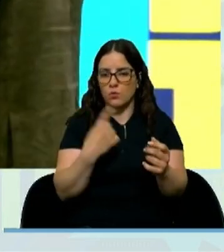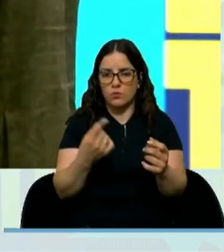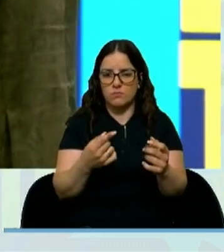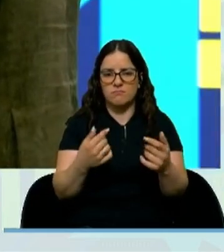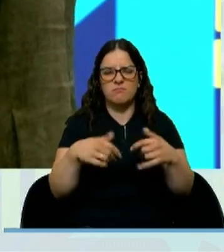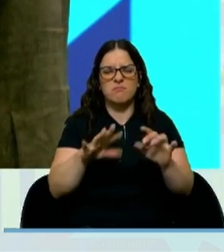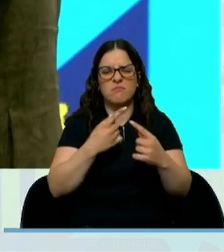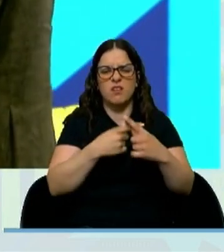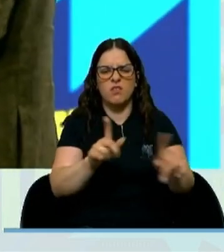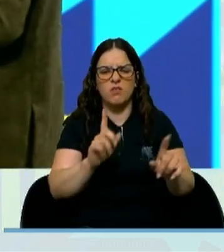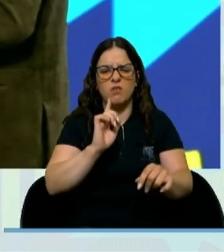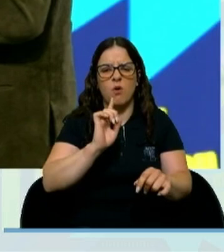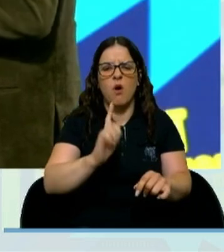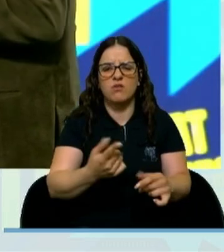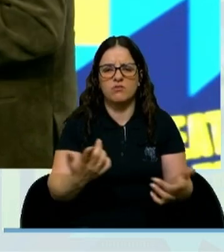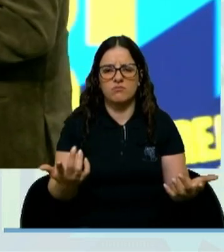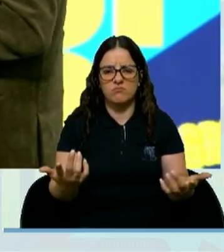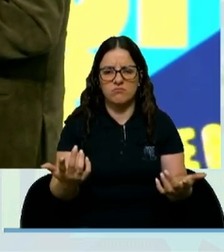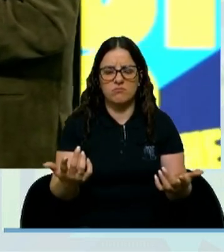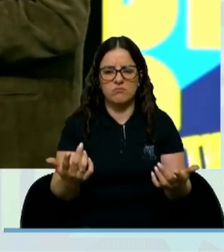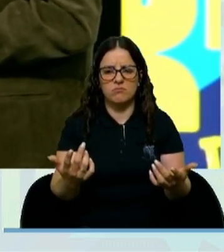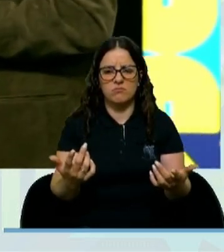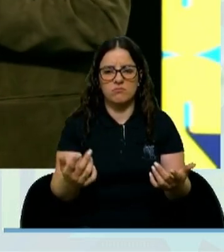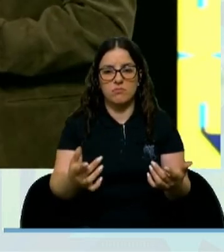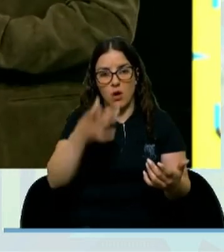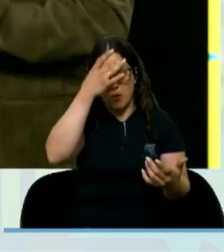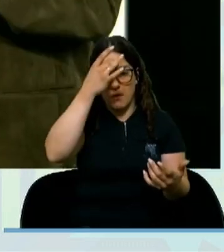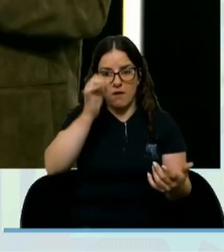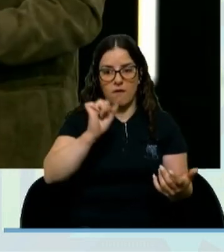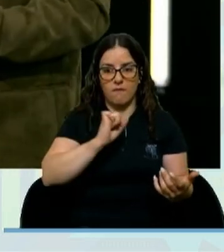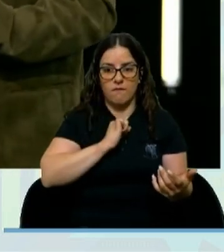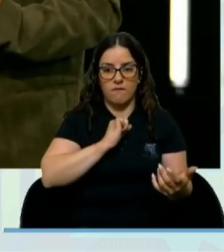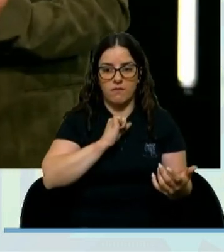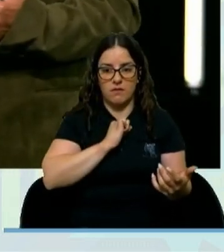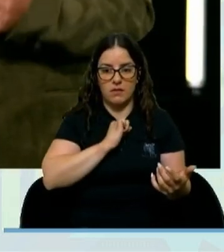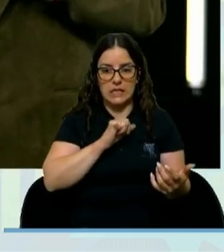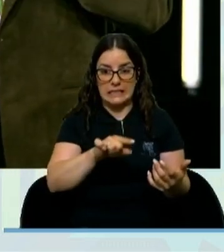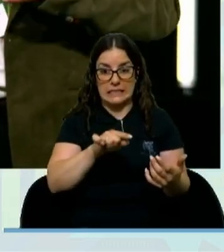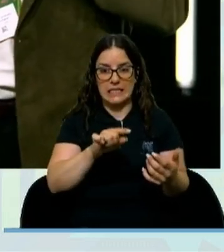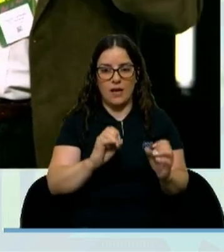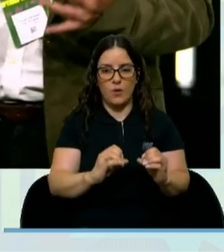diferente? Bom, na minha opinião, isto vai ser o